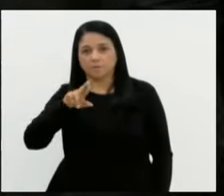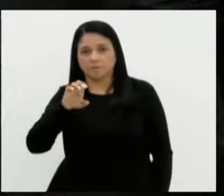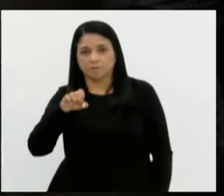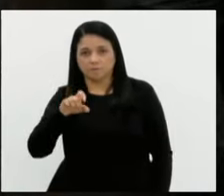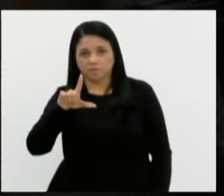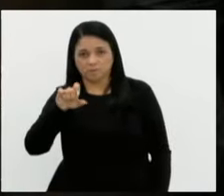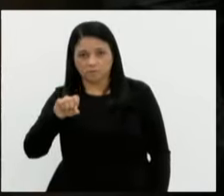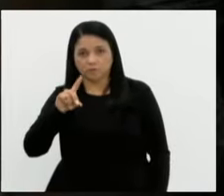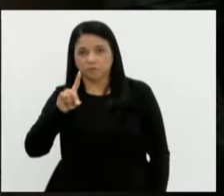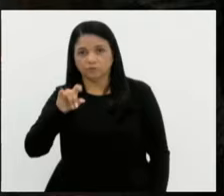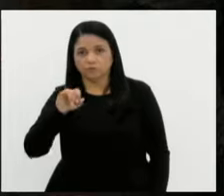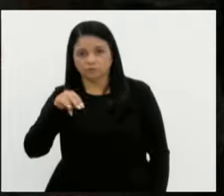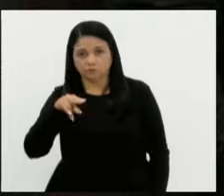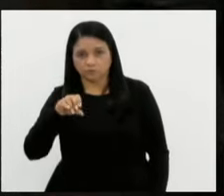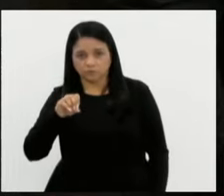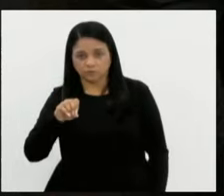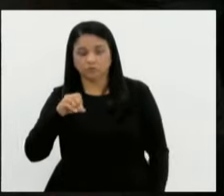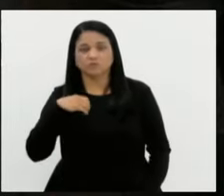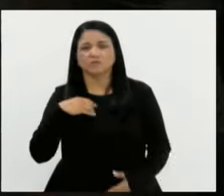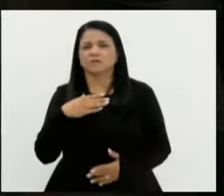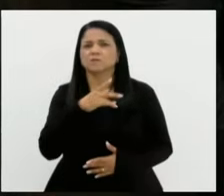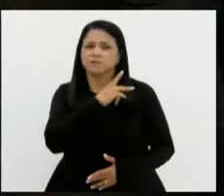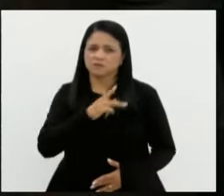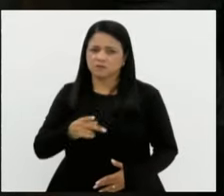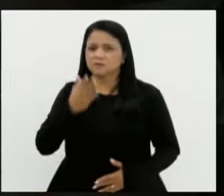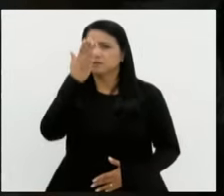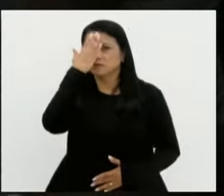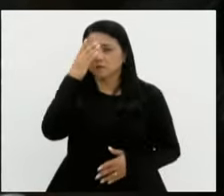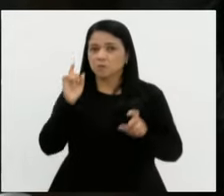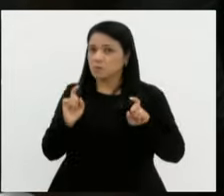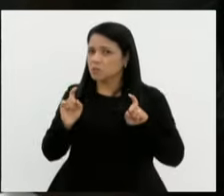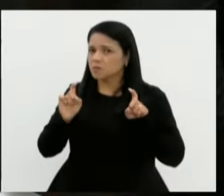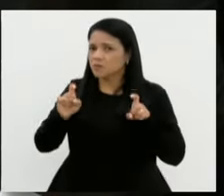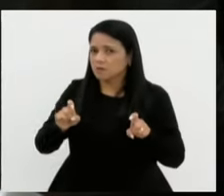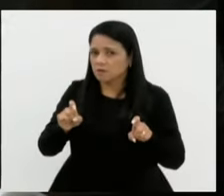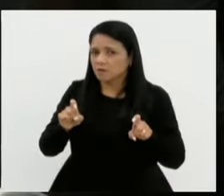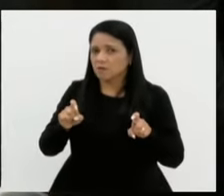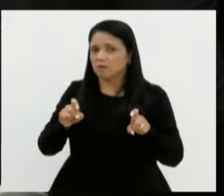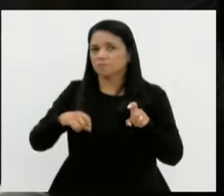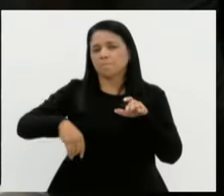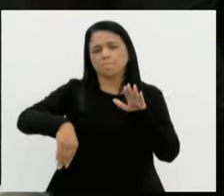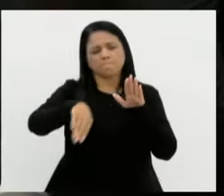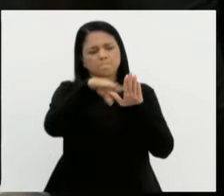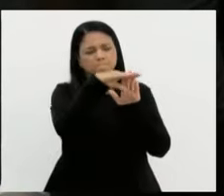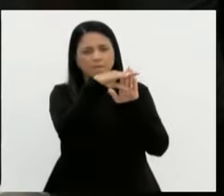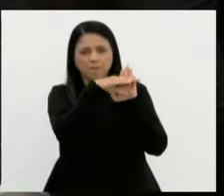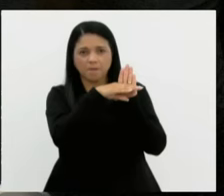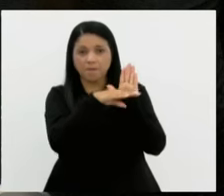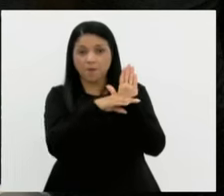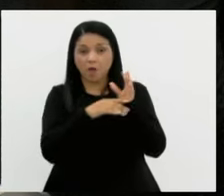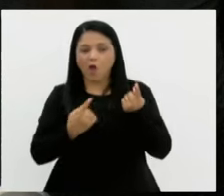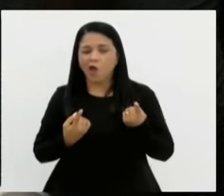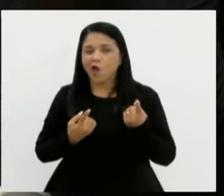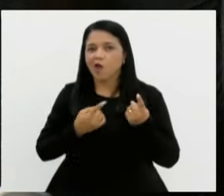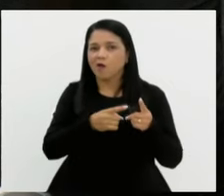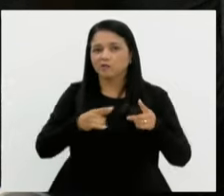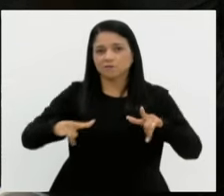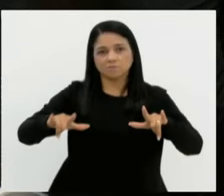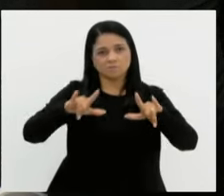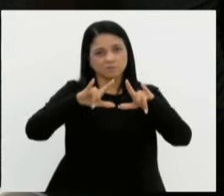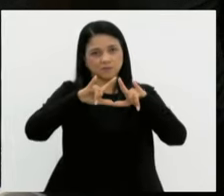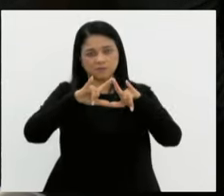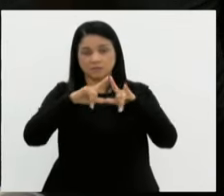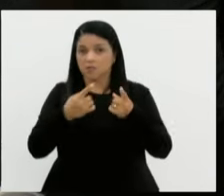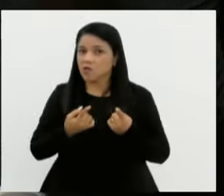presidente, o senhor sabe, todos sabem que o meu mandato tem sido pautado exatamente contra a milícia e o